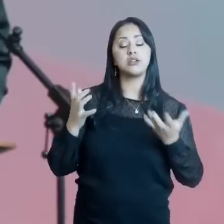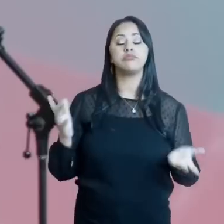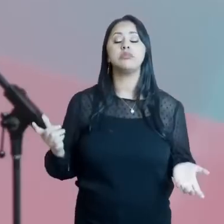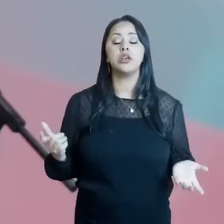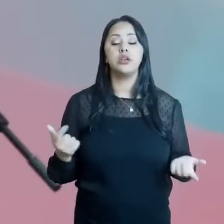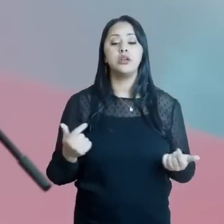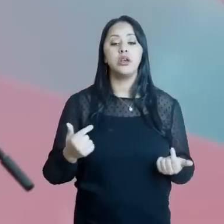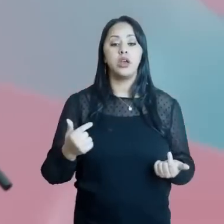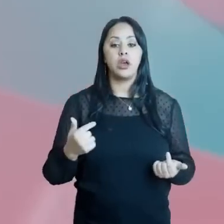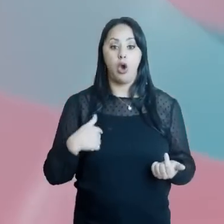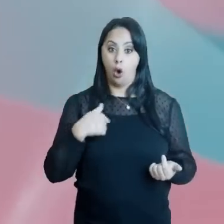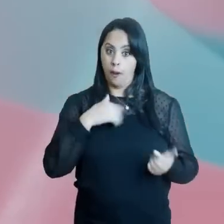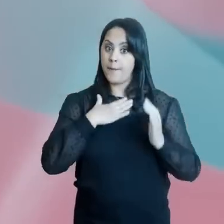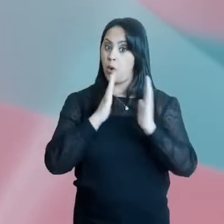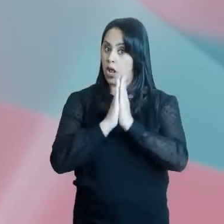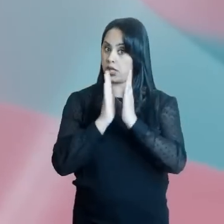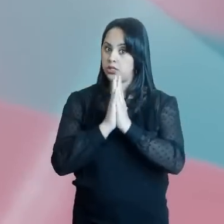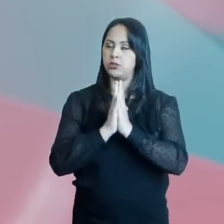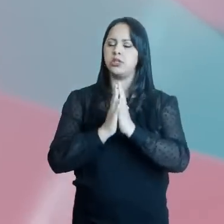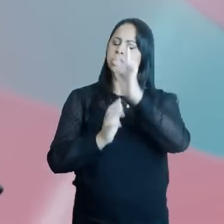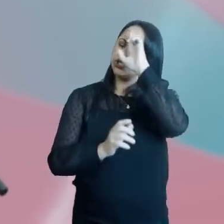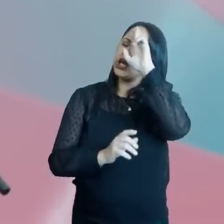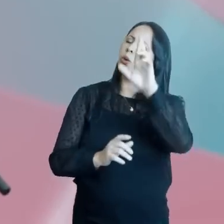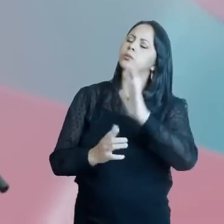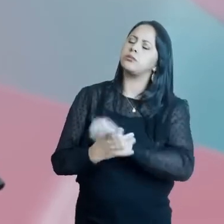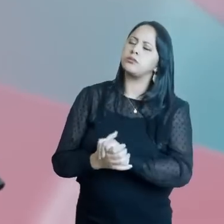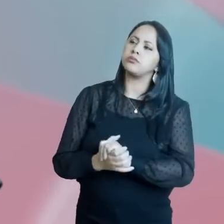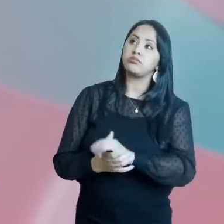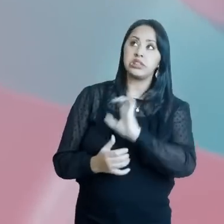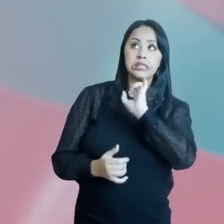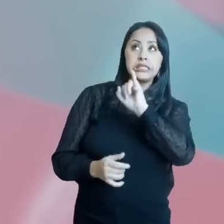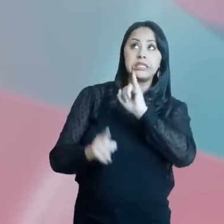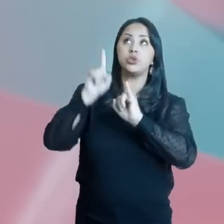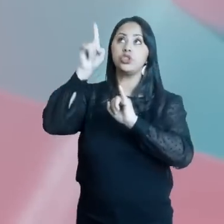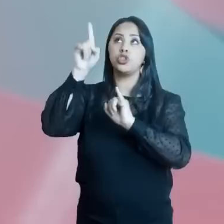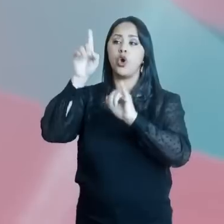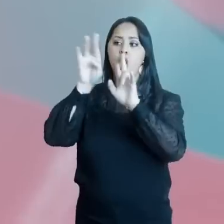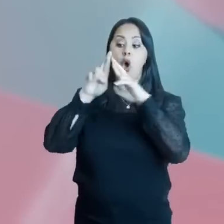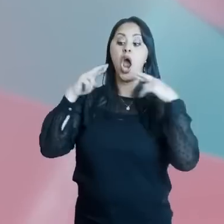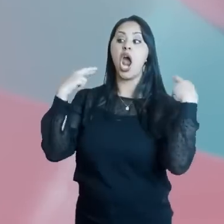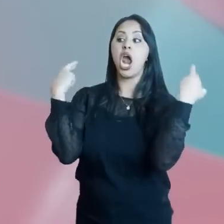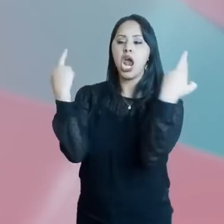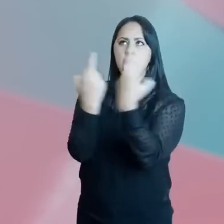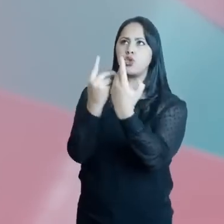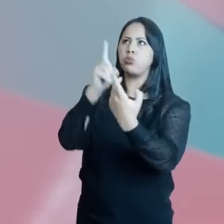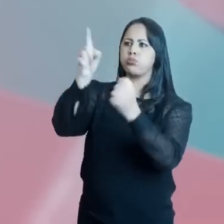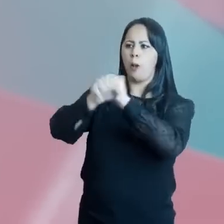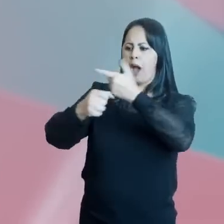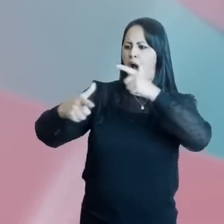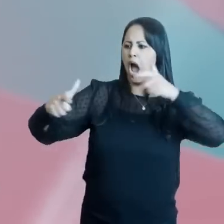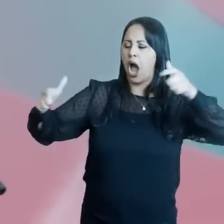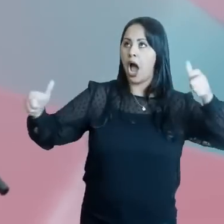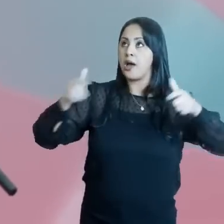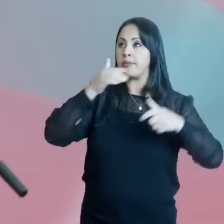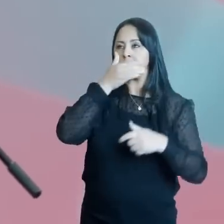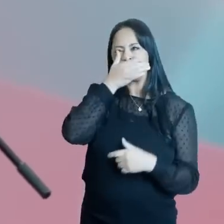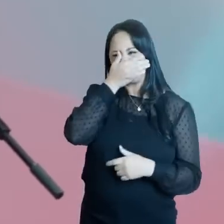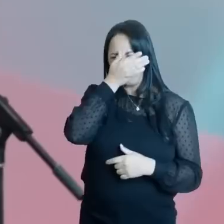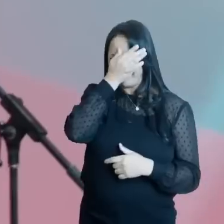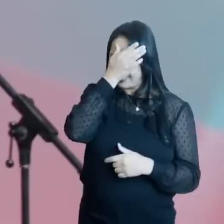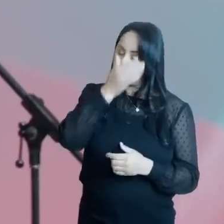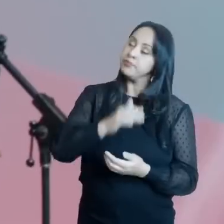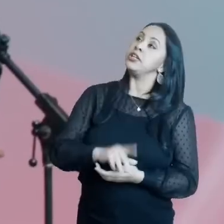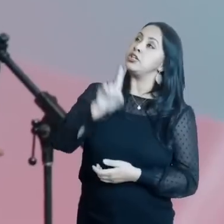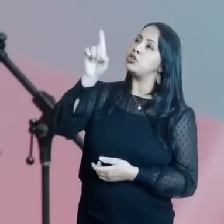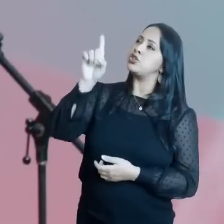dele, olha como que eu oro, tá, gente? Senhor, se o seu reino for crescer, se for ampliar o seu reino,